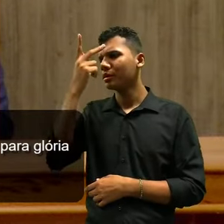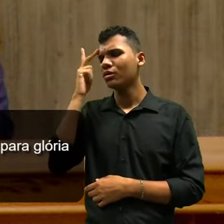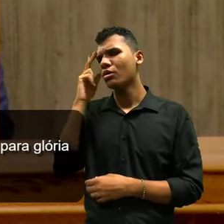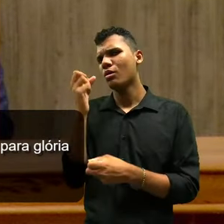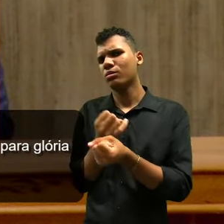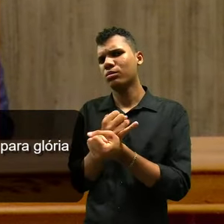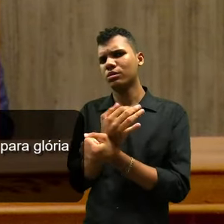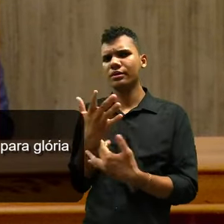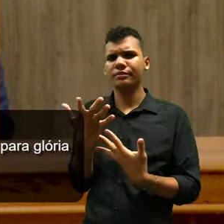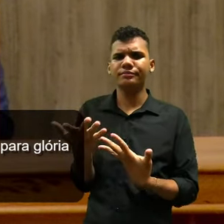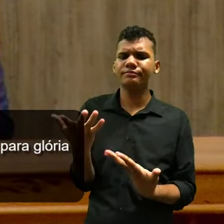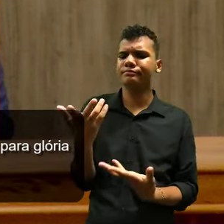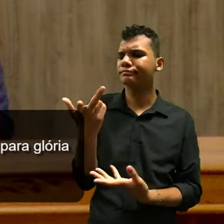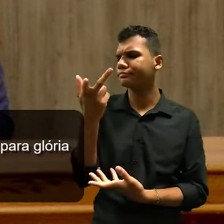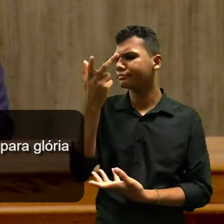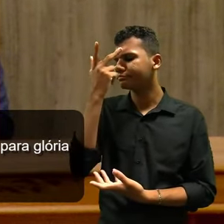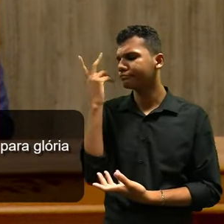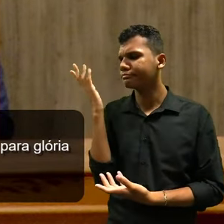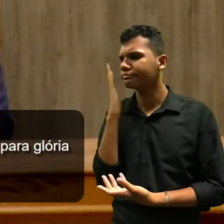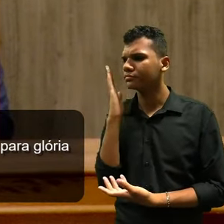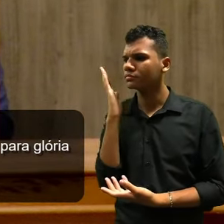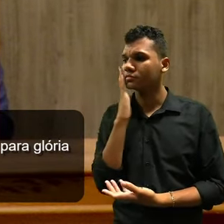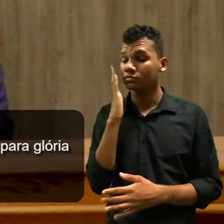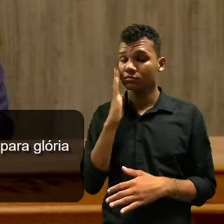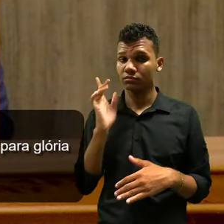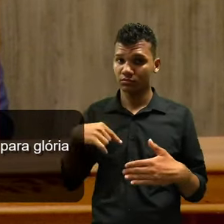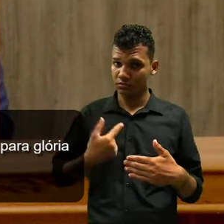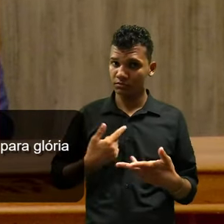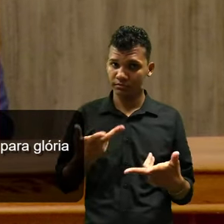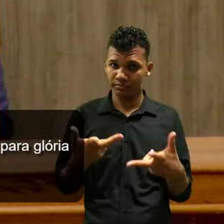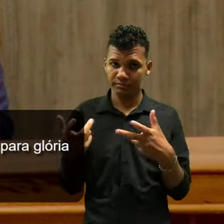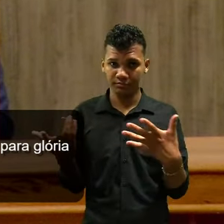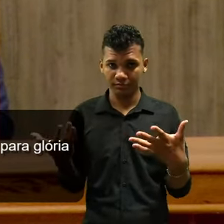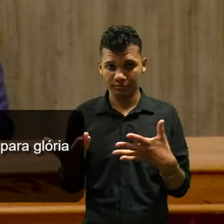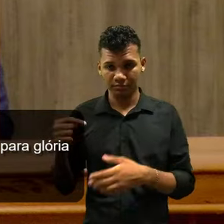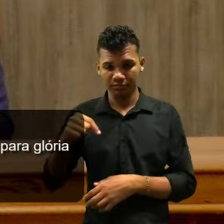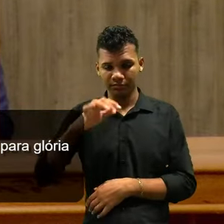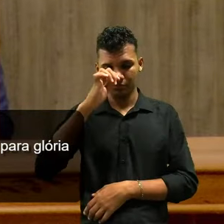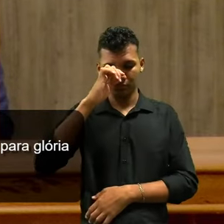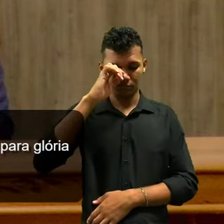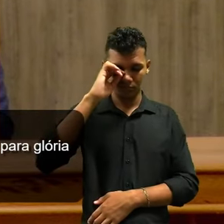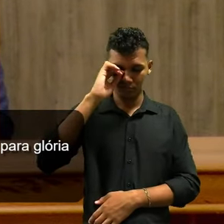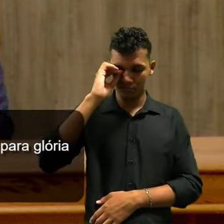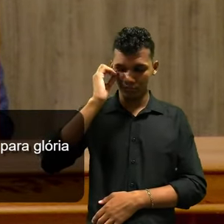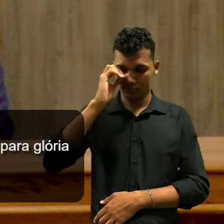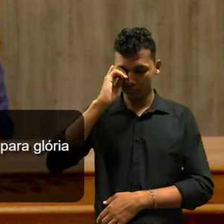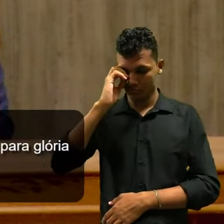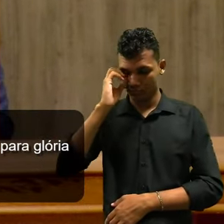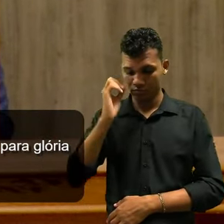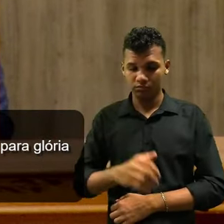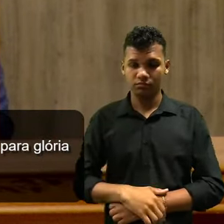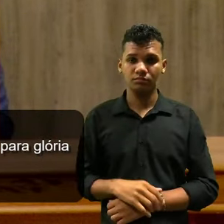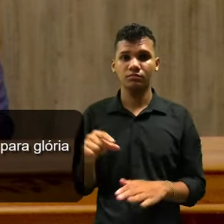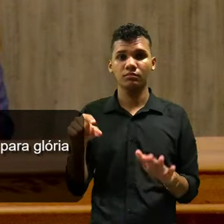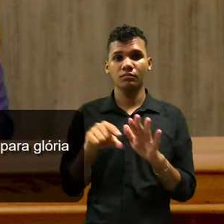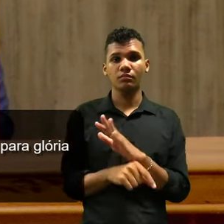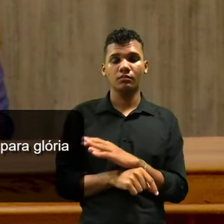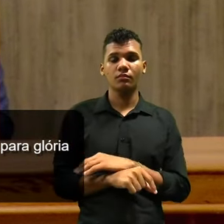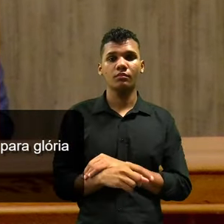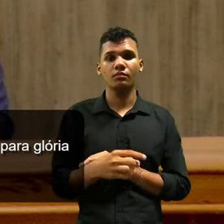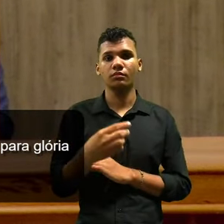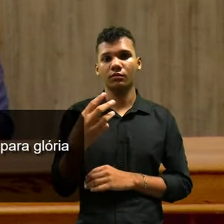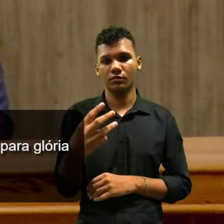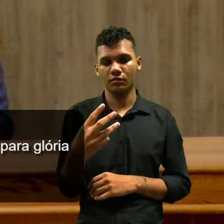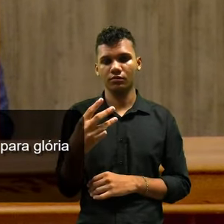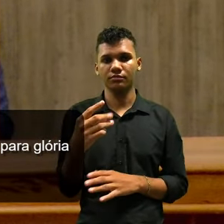problema do ouvinte emocional pastor Oziel nós vamos ver aqui agora vamos lá o verso TR C né começa aí